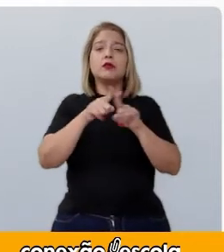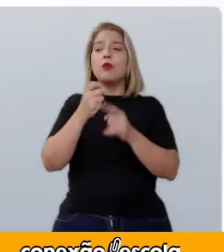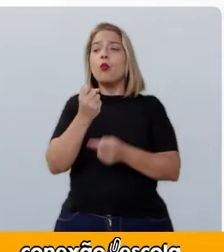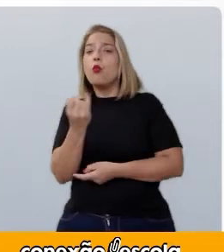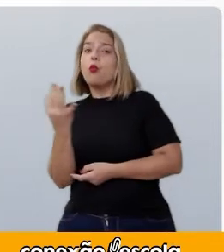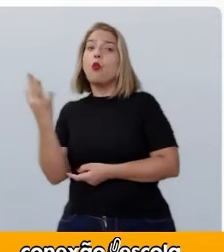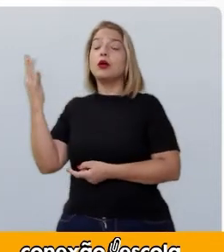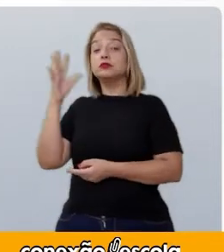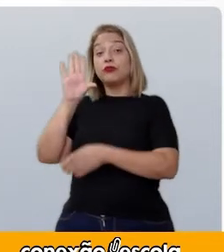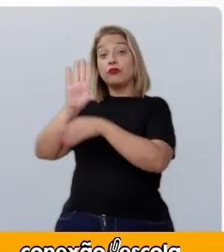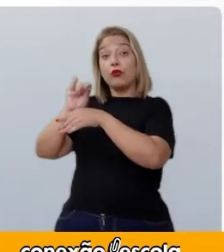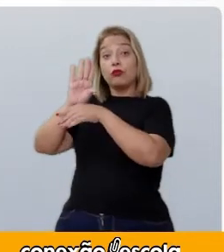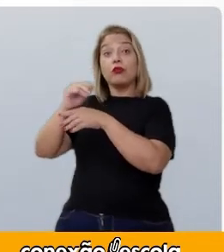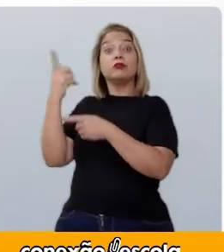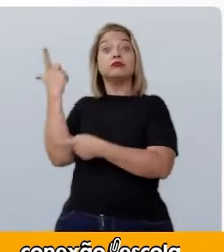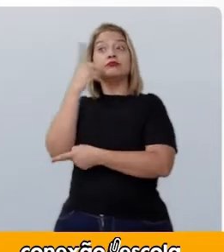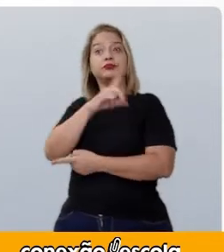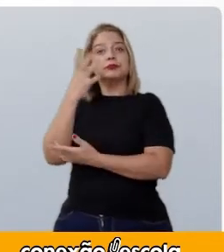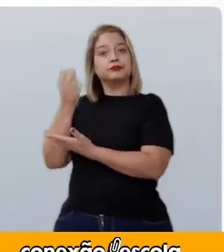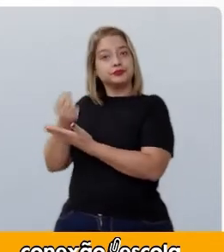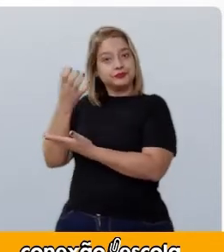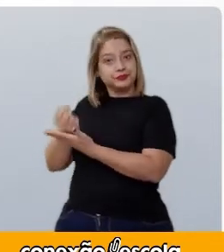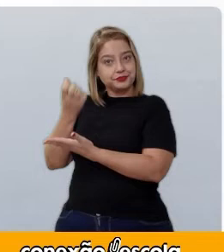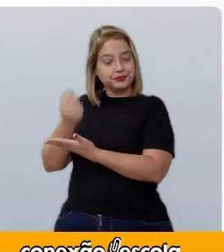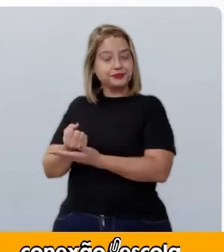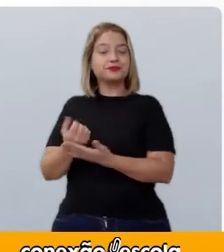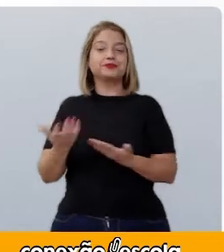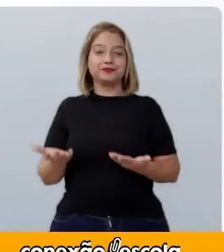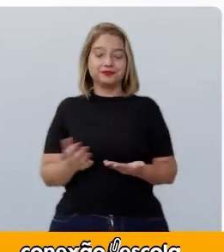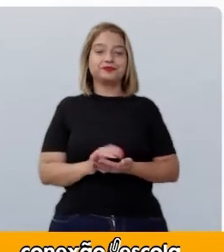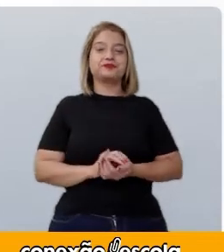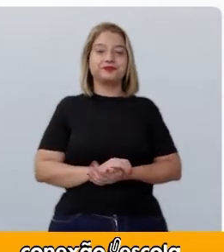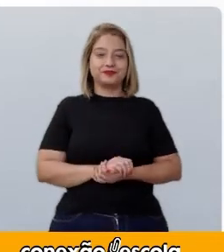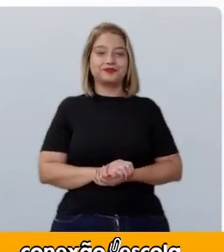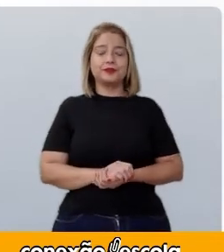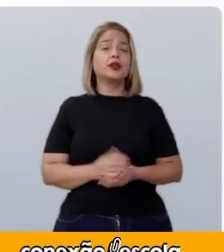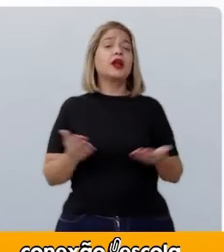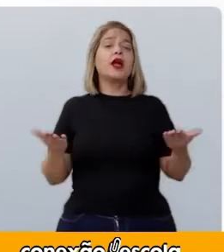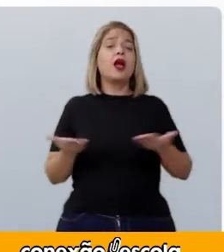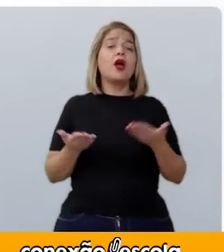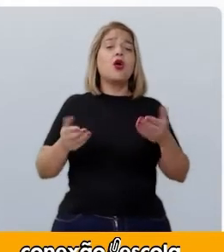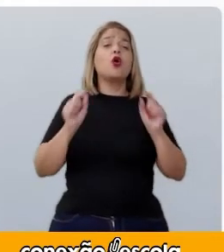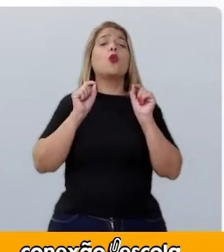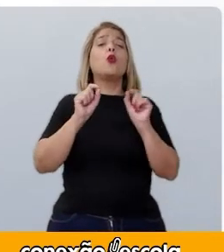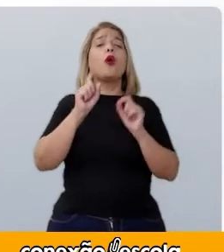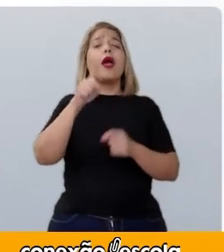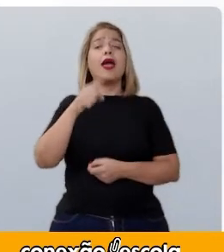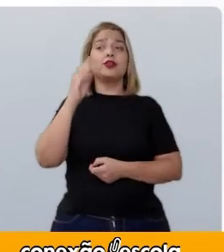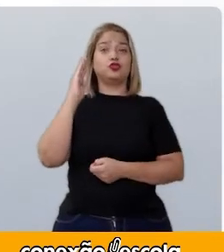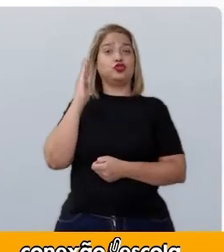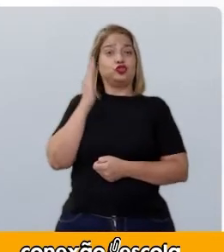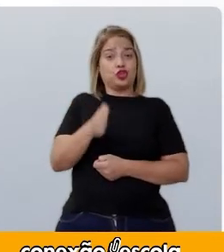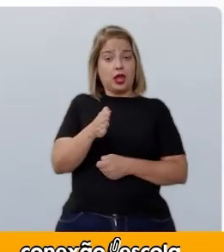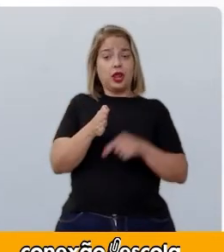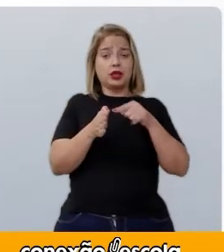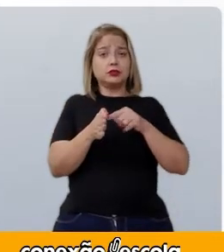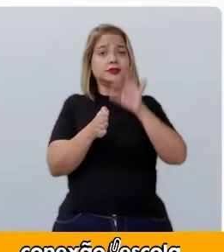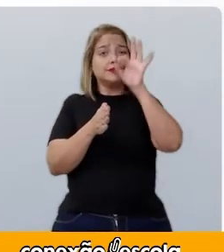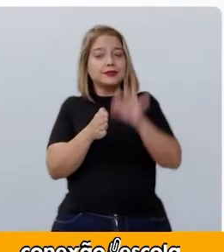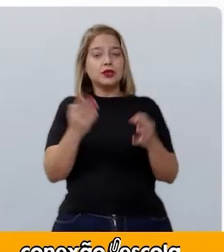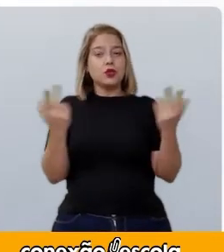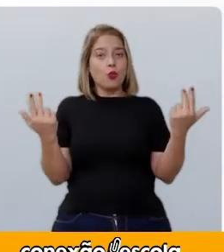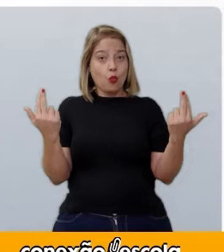celular são proporcionais também. E o que são as grandezas diretamente proporcionais?